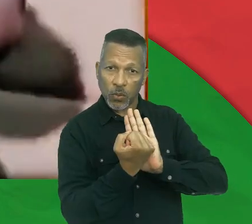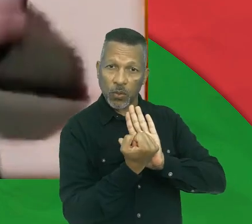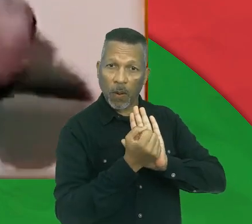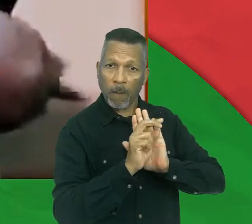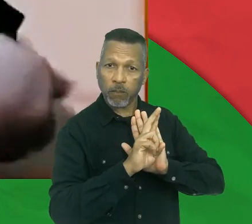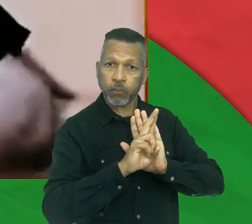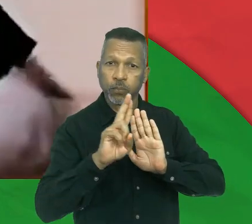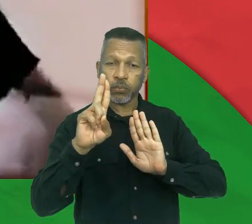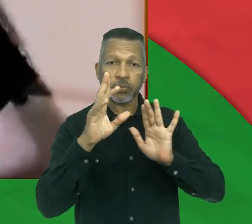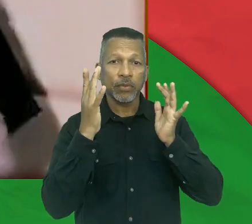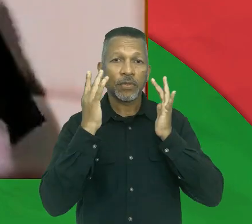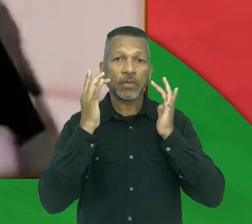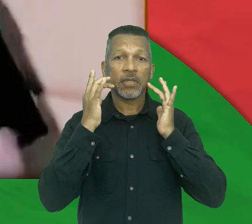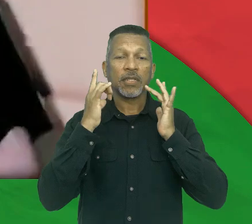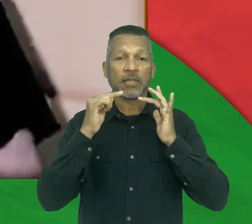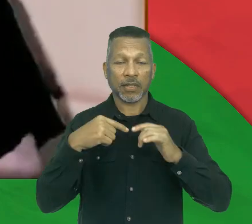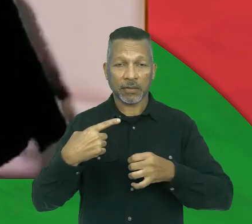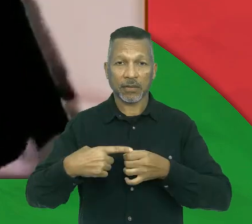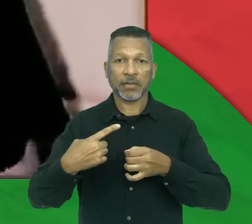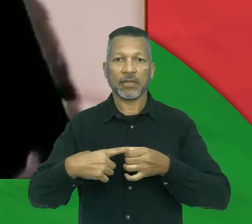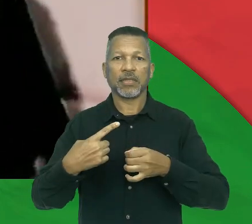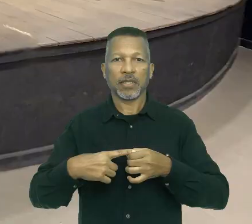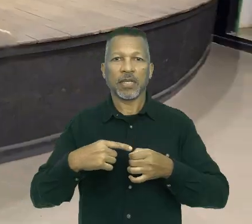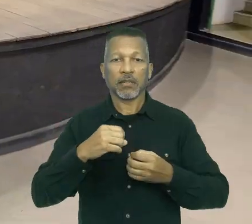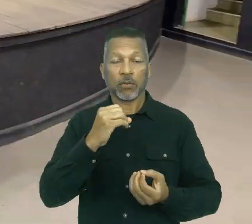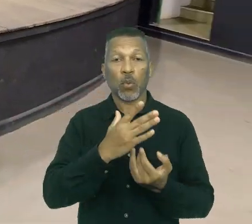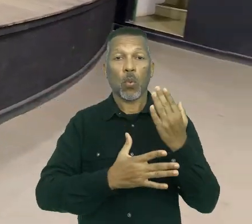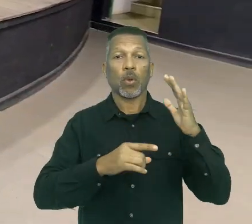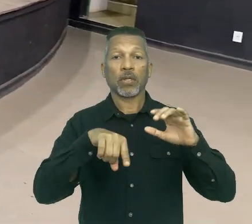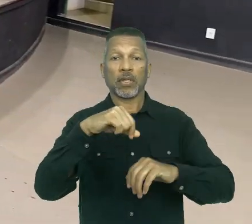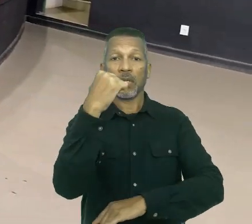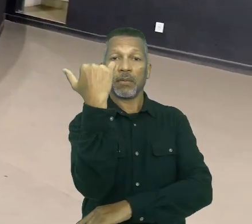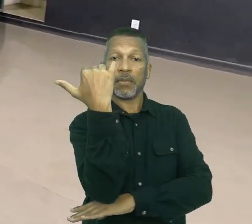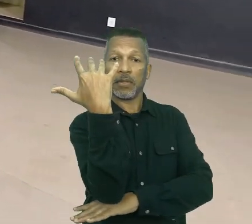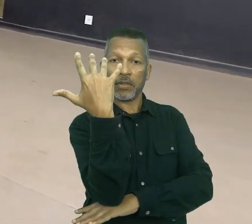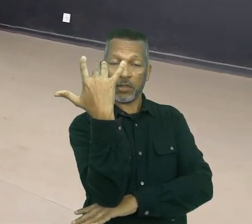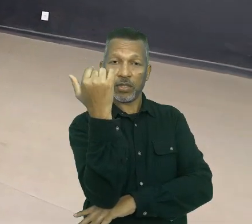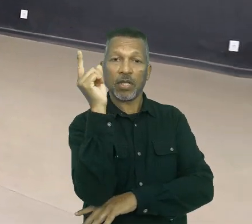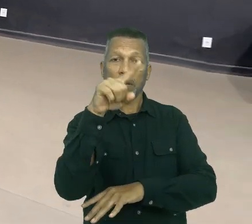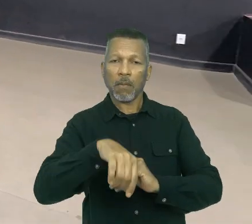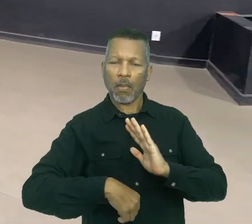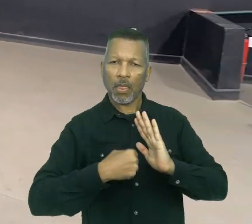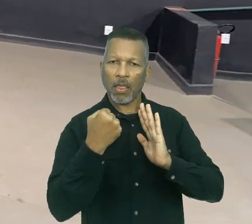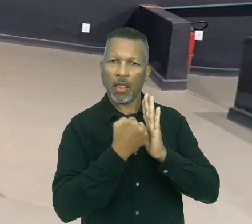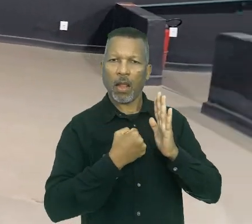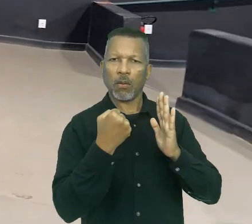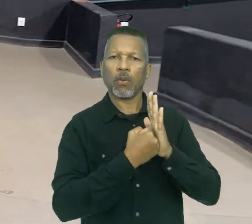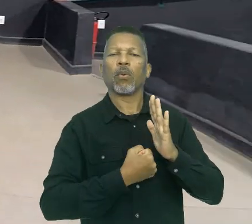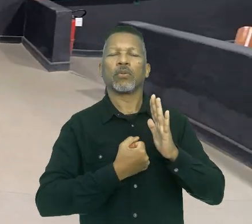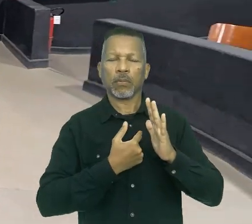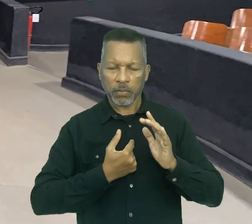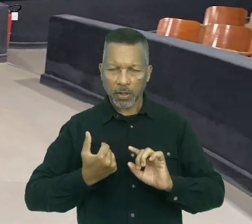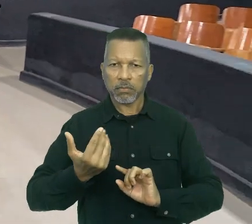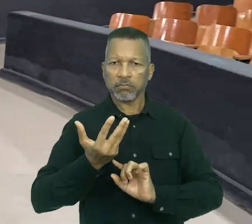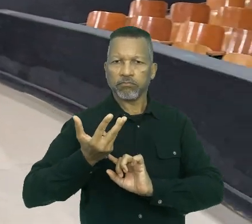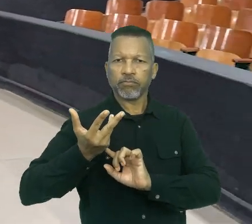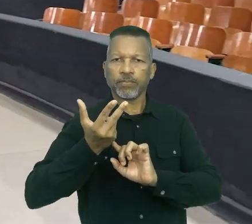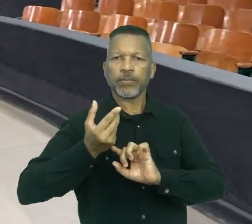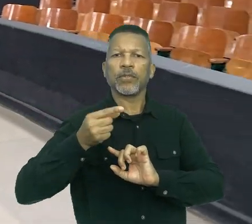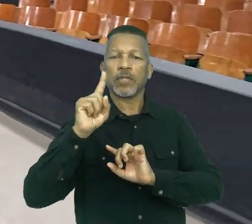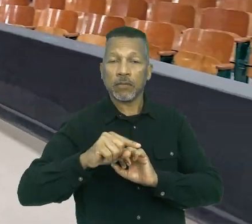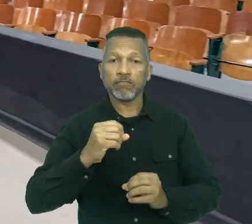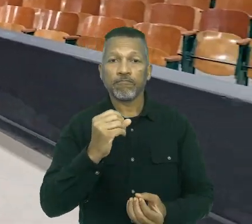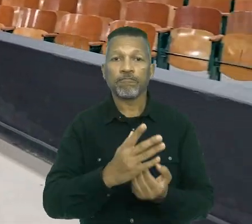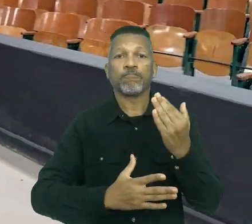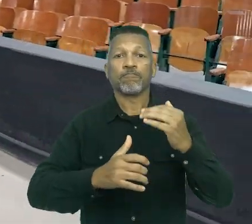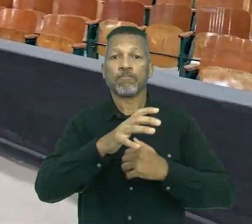dos teatros da cidade, construiu em Ipatinga uma trajetória marcada pela luta em defesa das artes e pela criação de